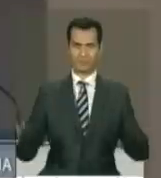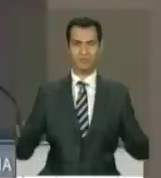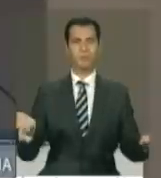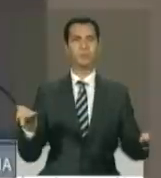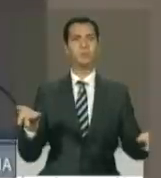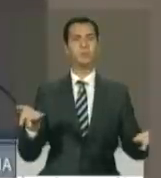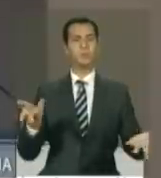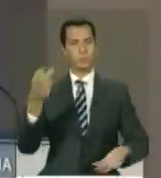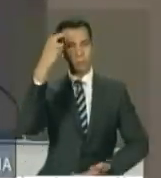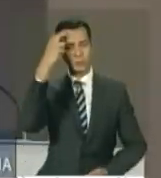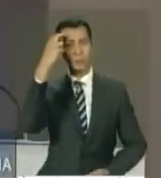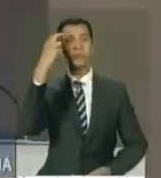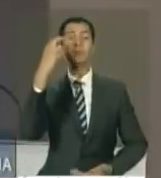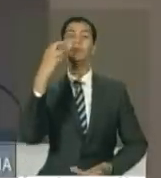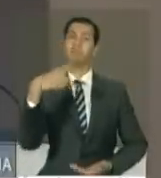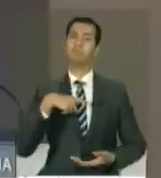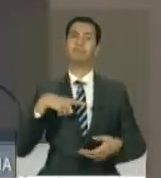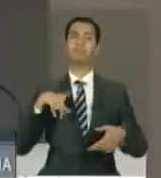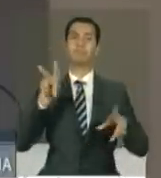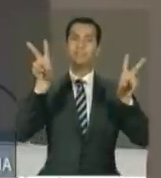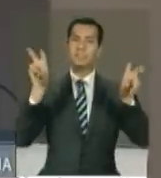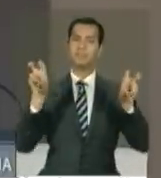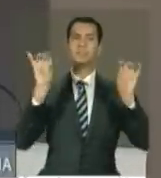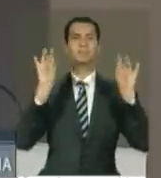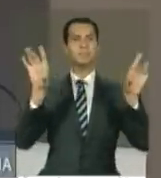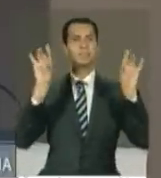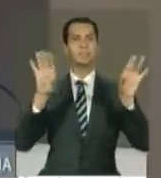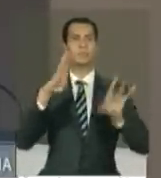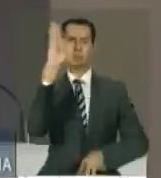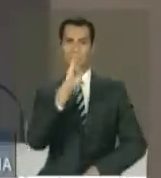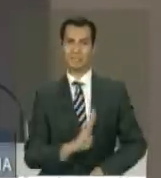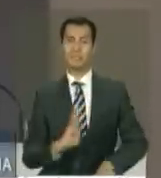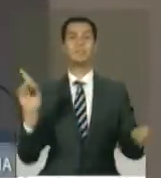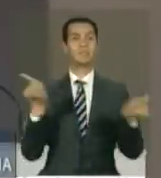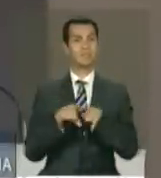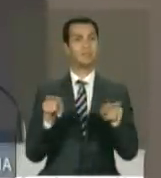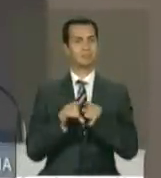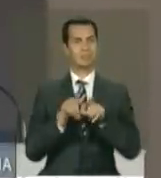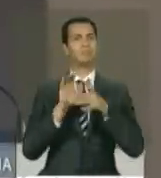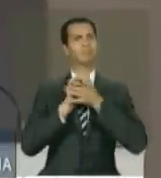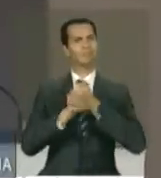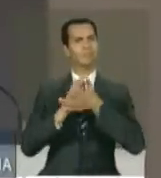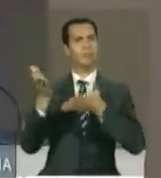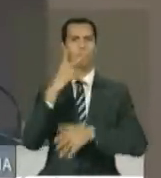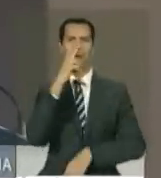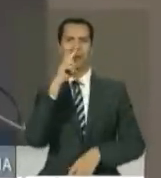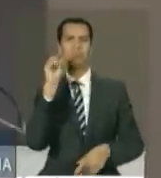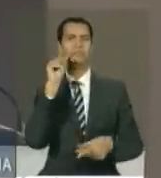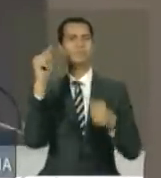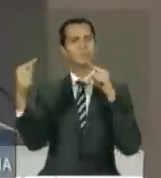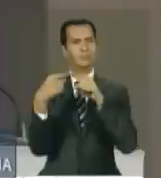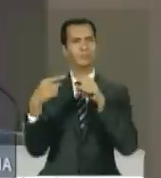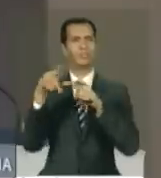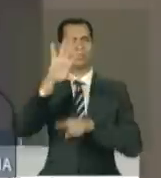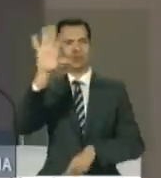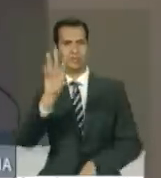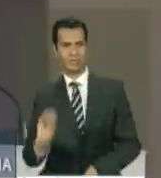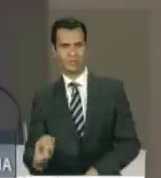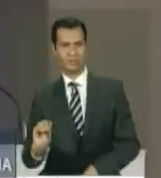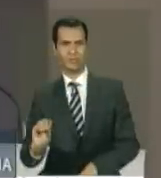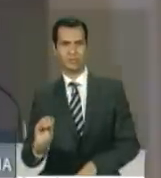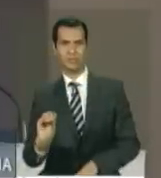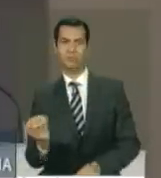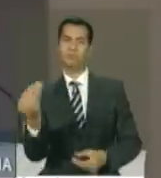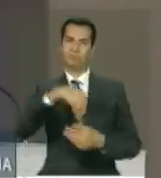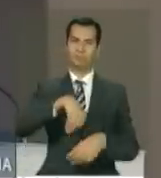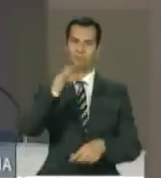um pouco da grande riqueza cultural da África que se nacionalizou brasileira. Senhoras e